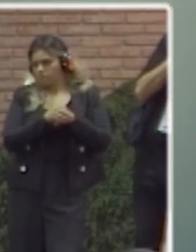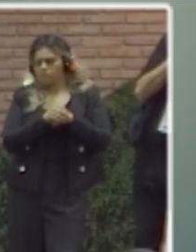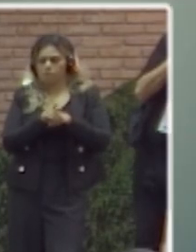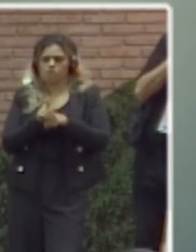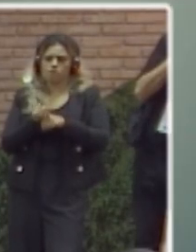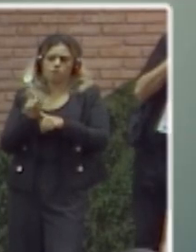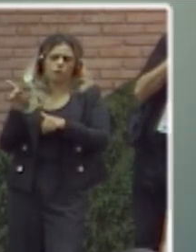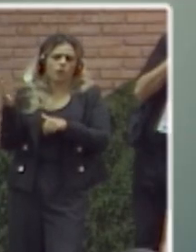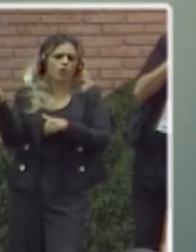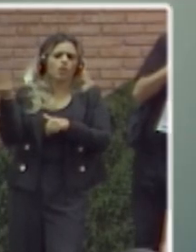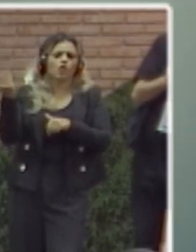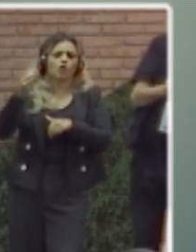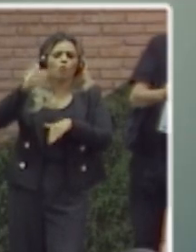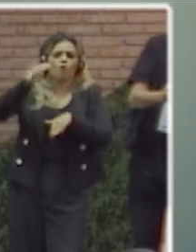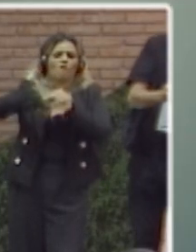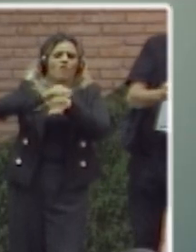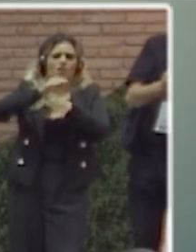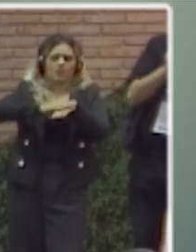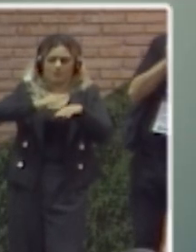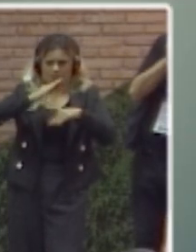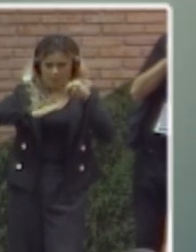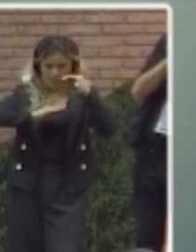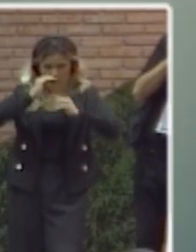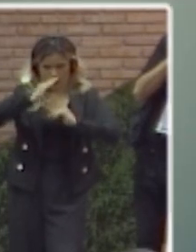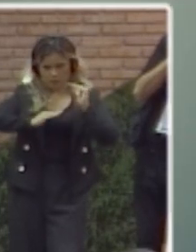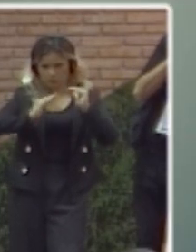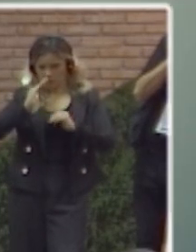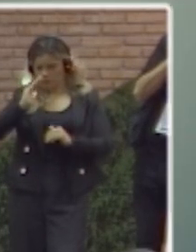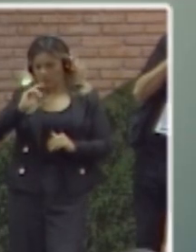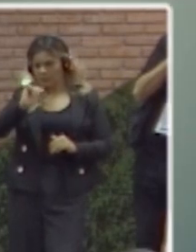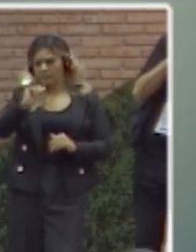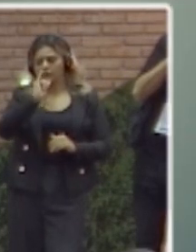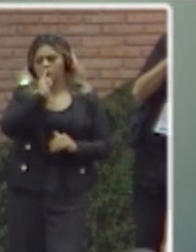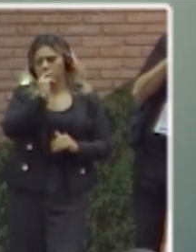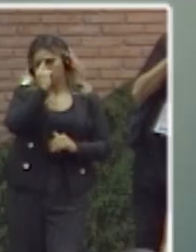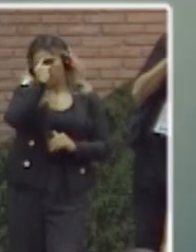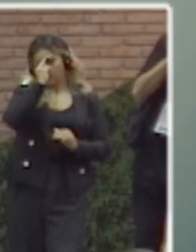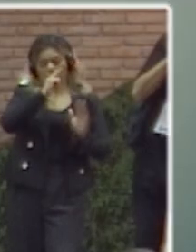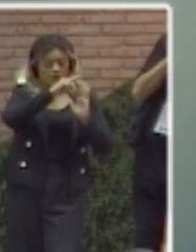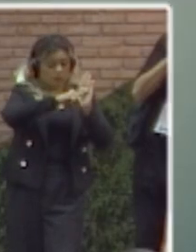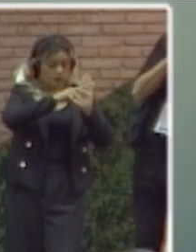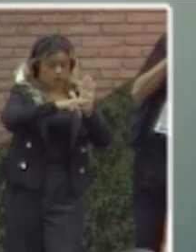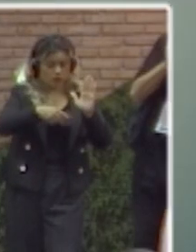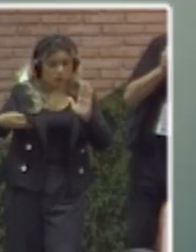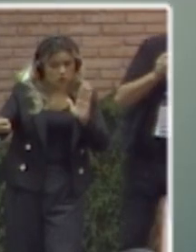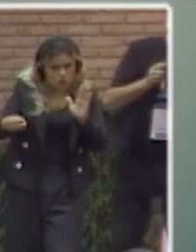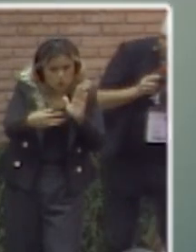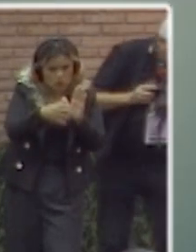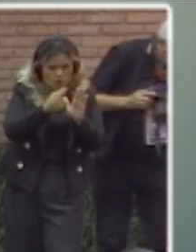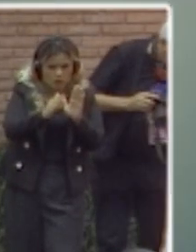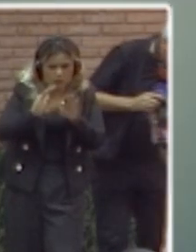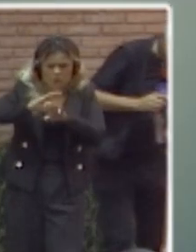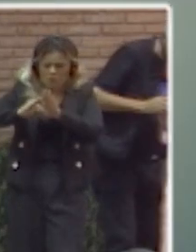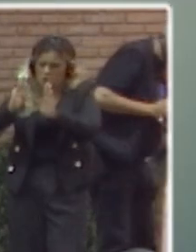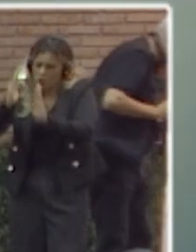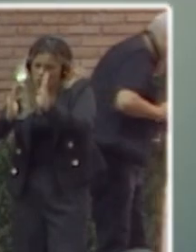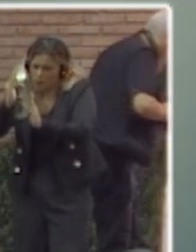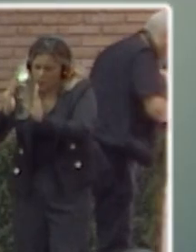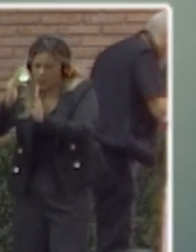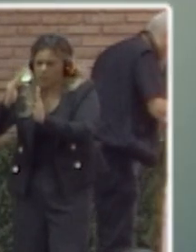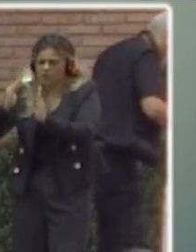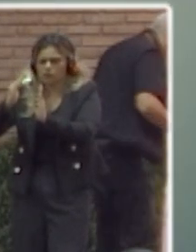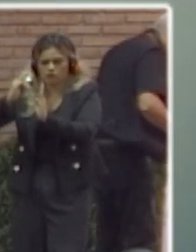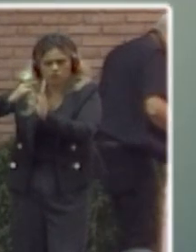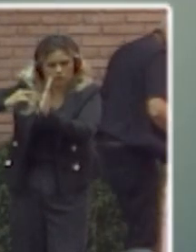Como a gente funciona? Quando a gente pega um projeto novo, desde a fase de licitação,